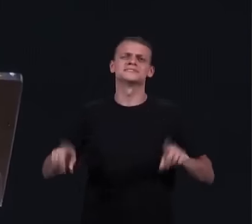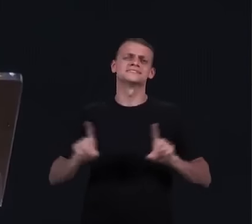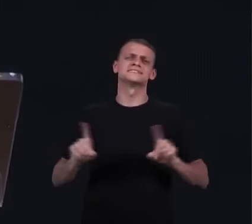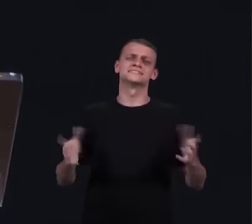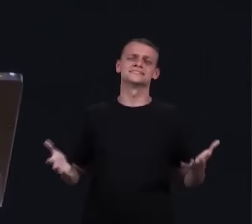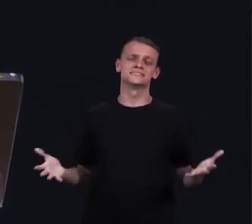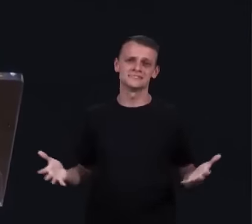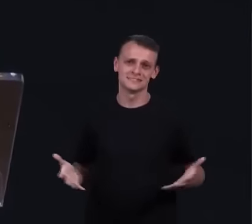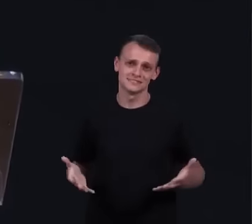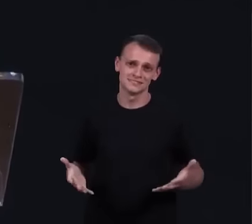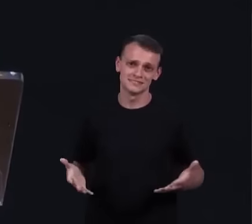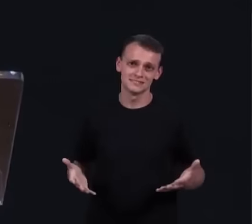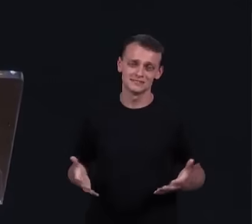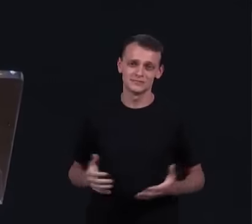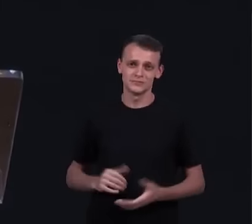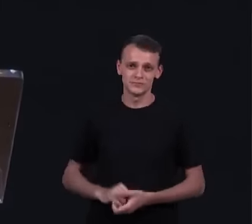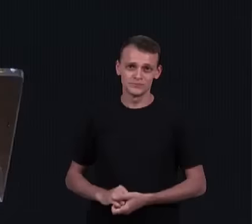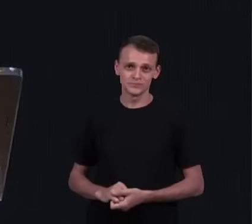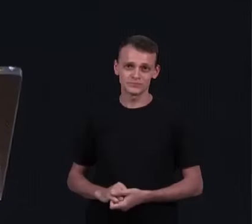notícias.